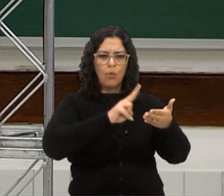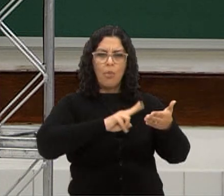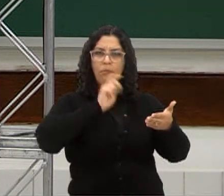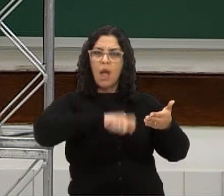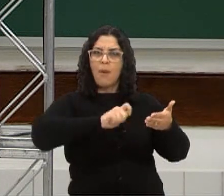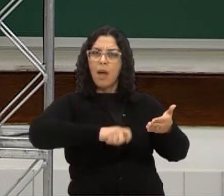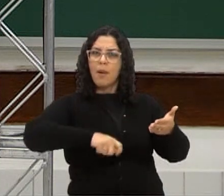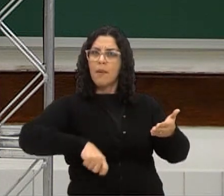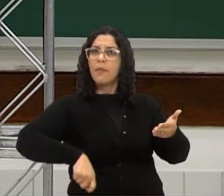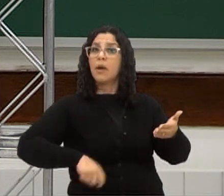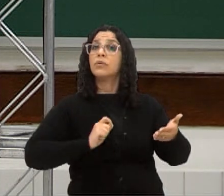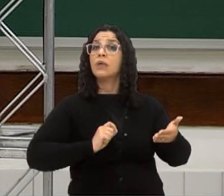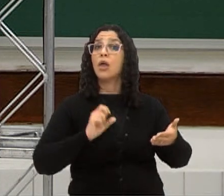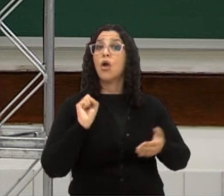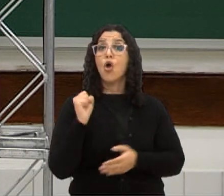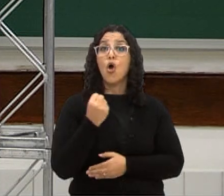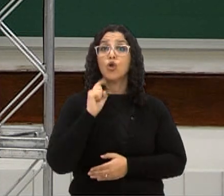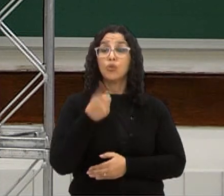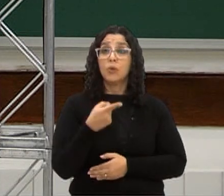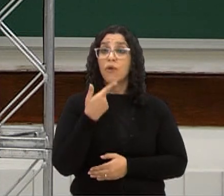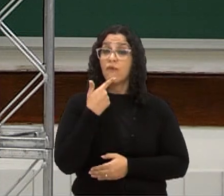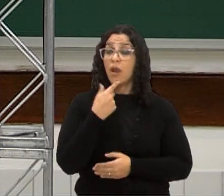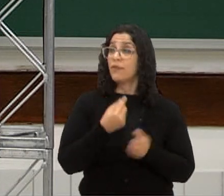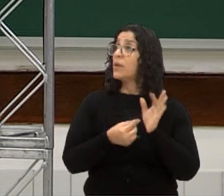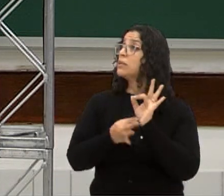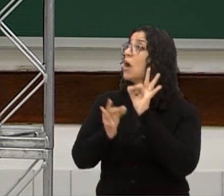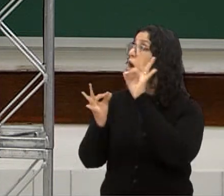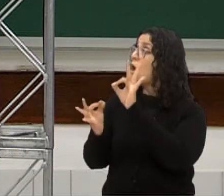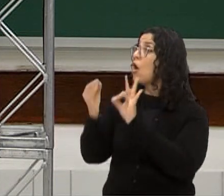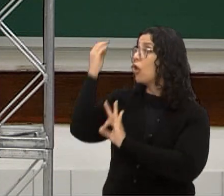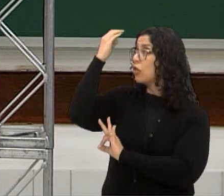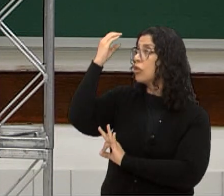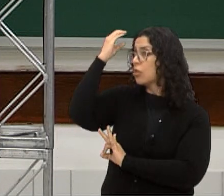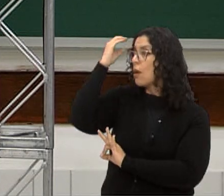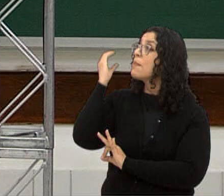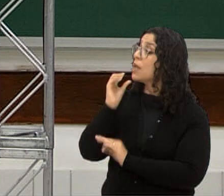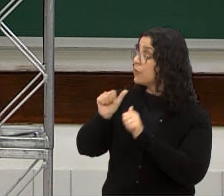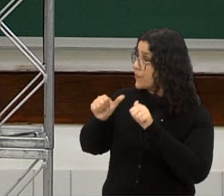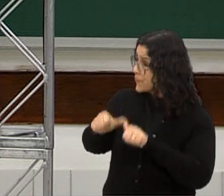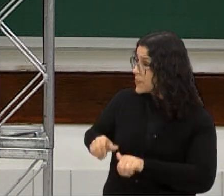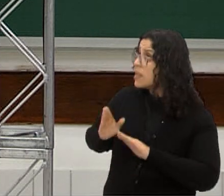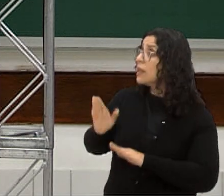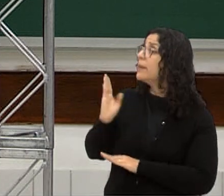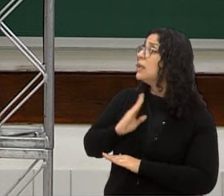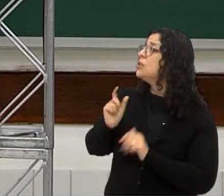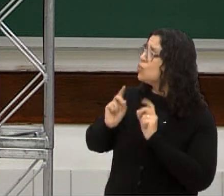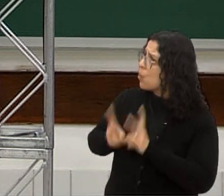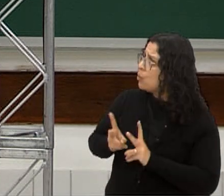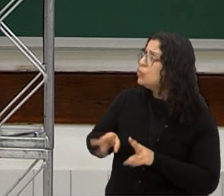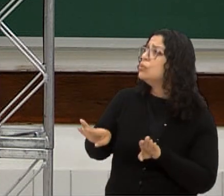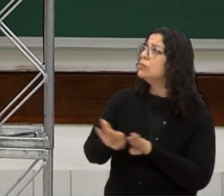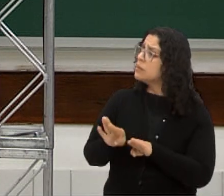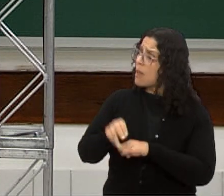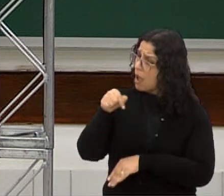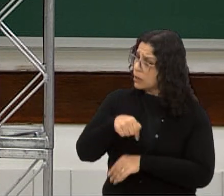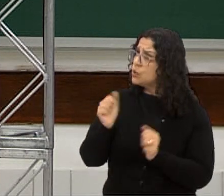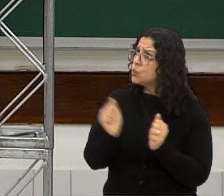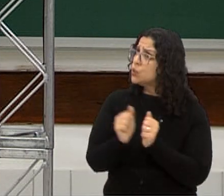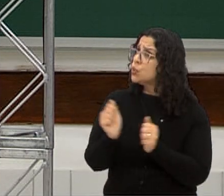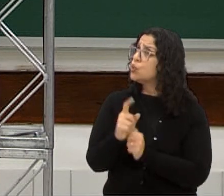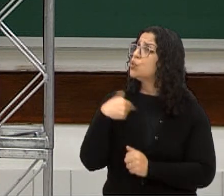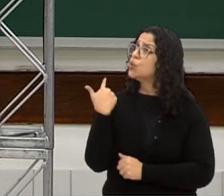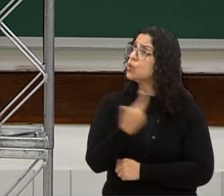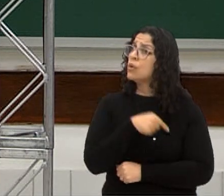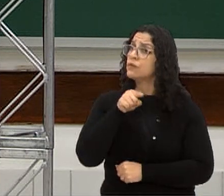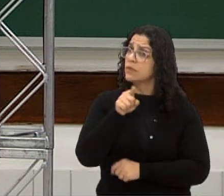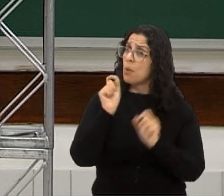que mostrava que queriam impressionar Dom Pedro no sentido assim, permaneça no Brasil e, se possível,